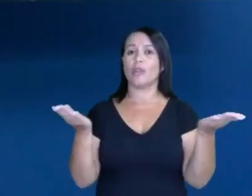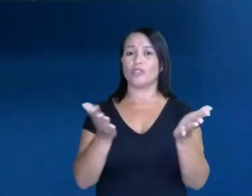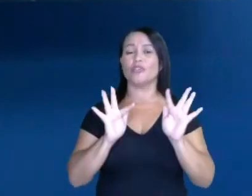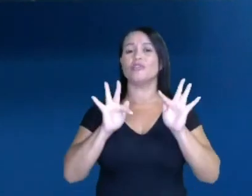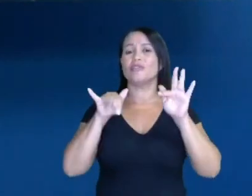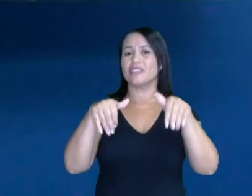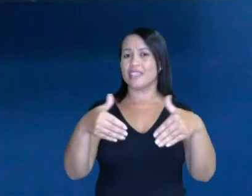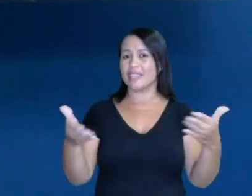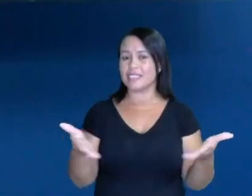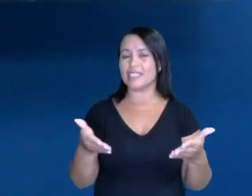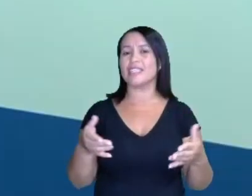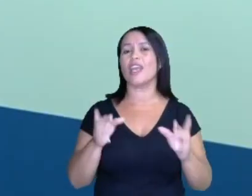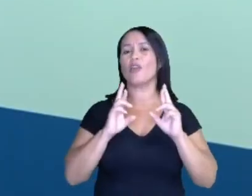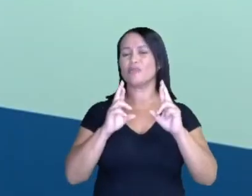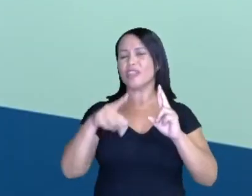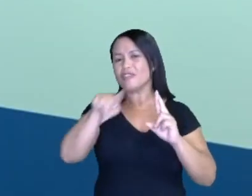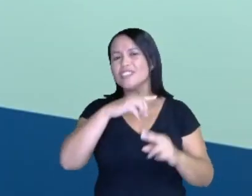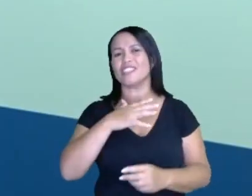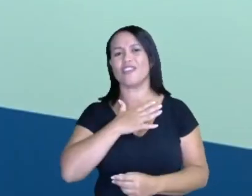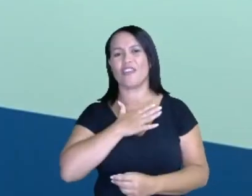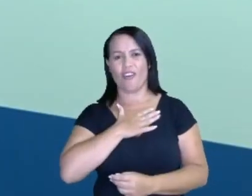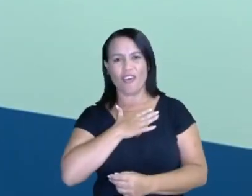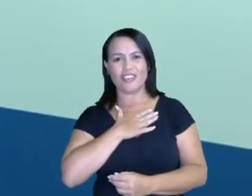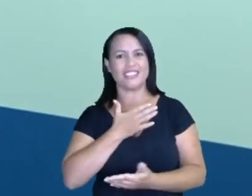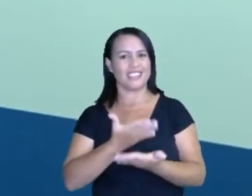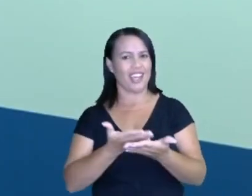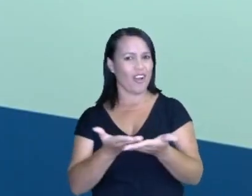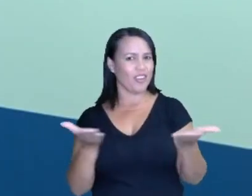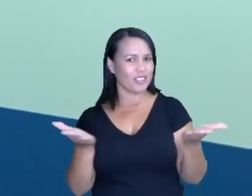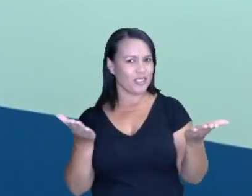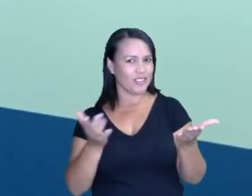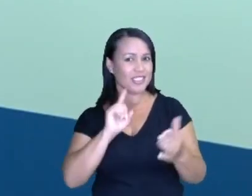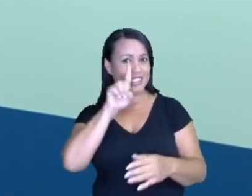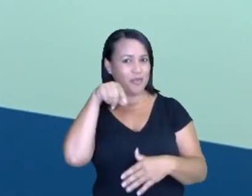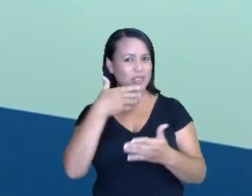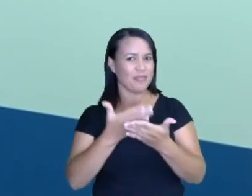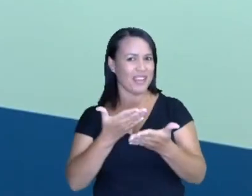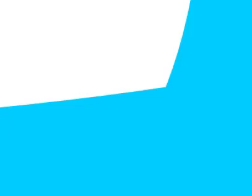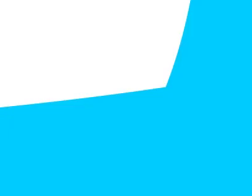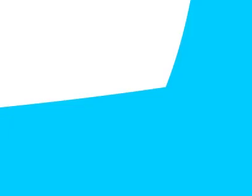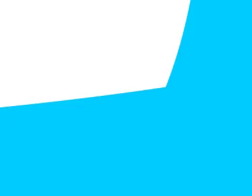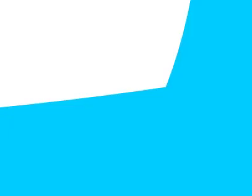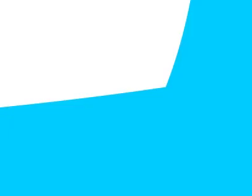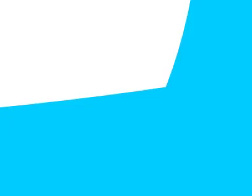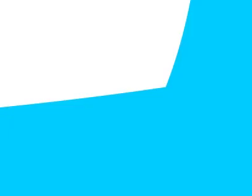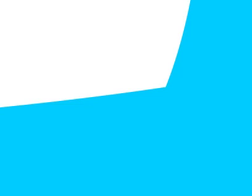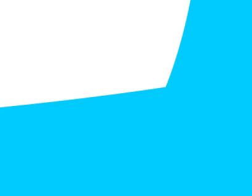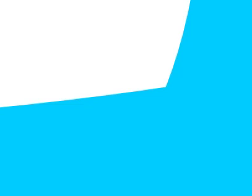termina por aqui. Eu espero que vocês tenham gostado da aula de hoje. Até a próxima aula.